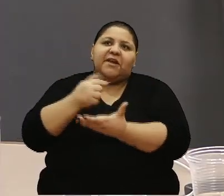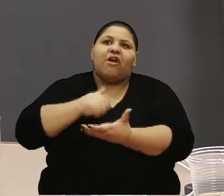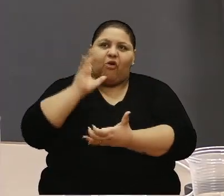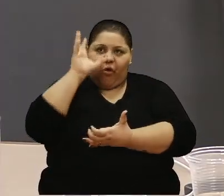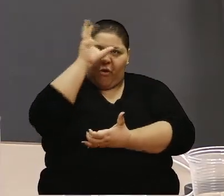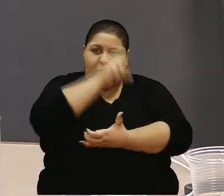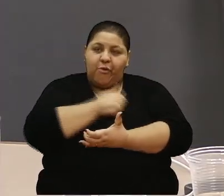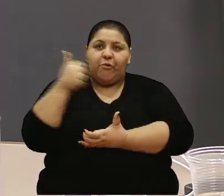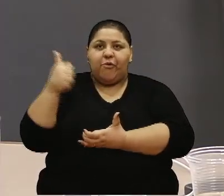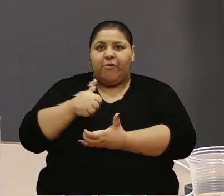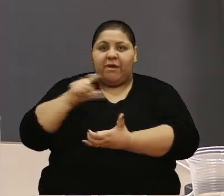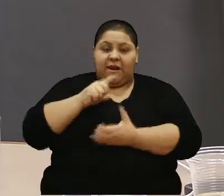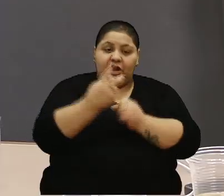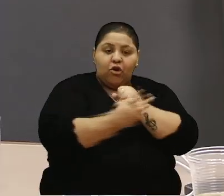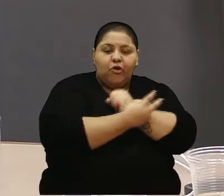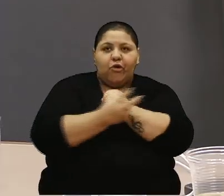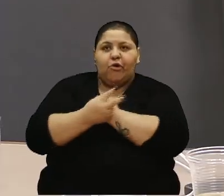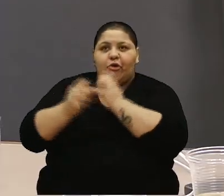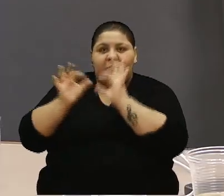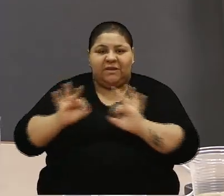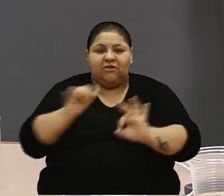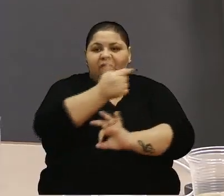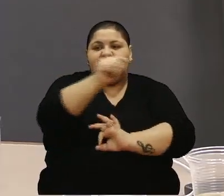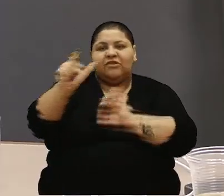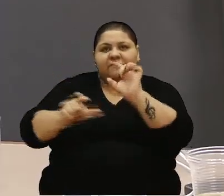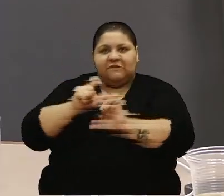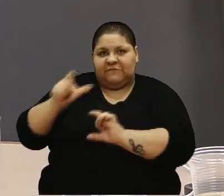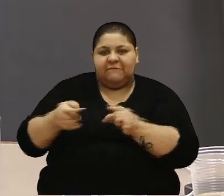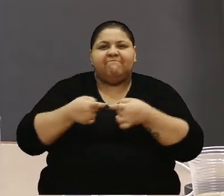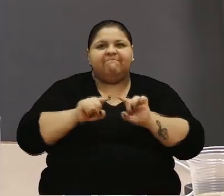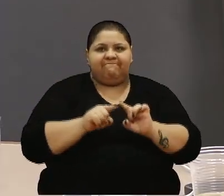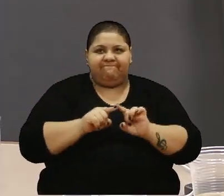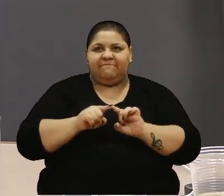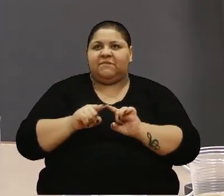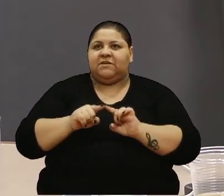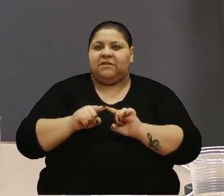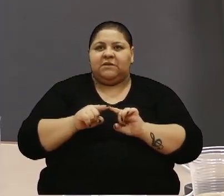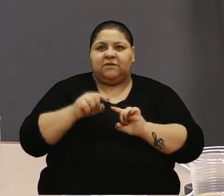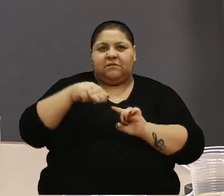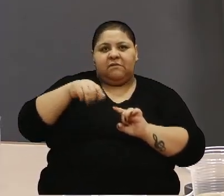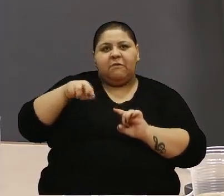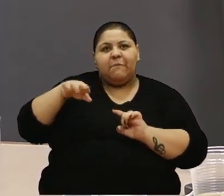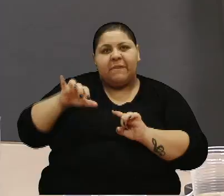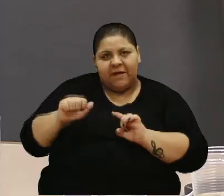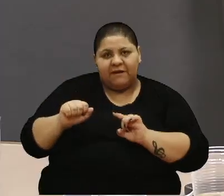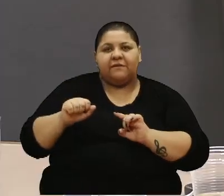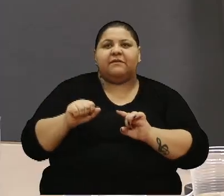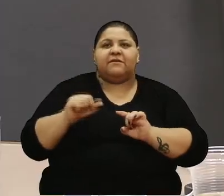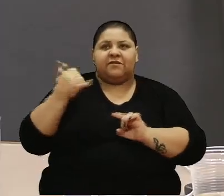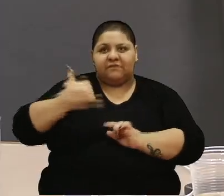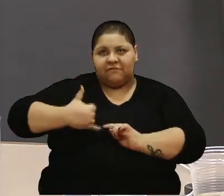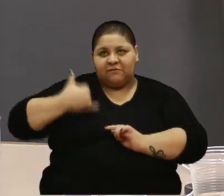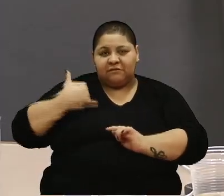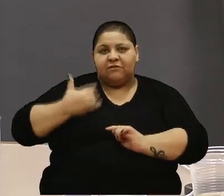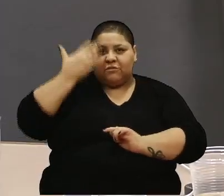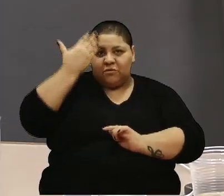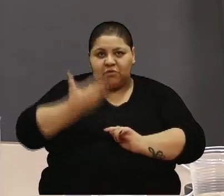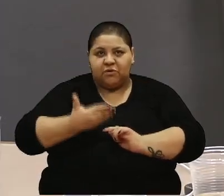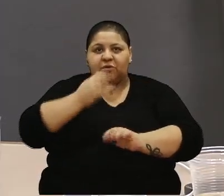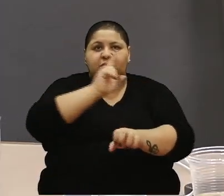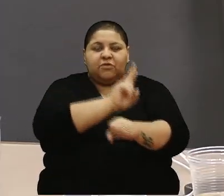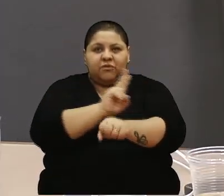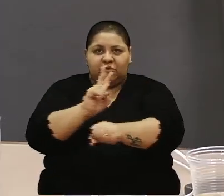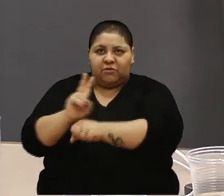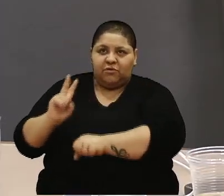realmente primeiro a gente tem que estar bem para salvar as outras pessoas, né? Mas tenho certeza que a Maria Rafaela, isso, né, vai estar orgulhosa de ti por estar se cuidando,